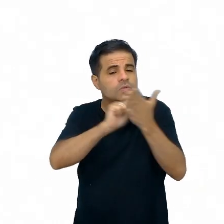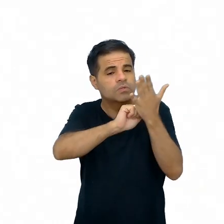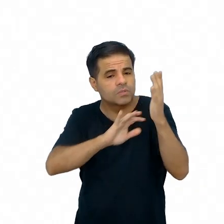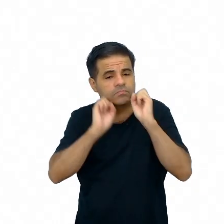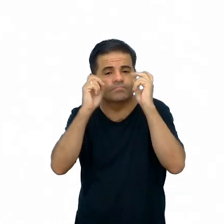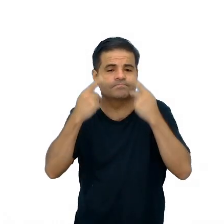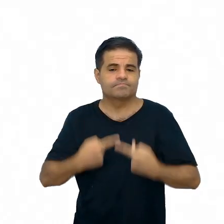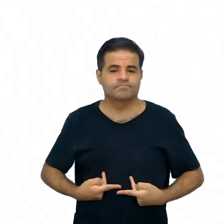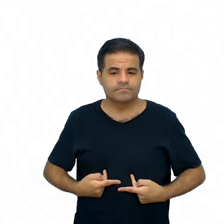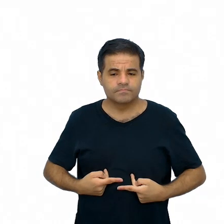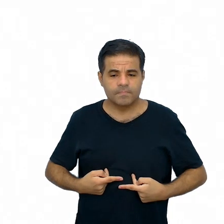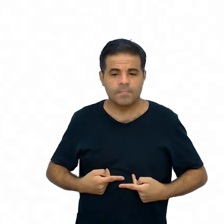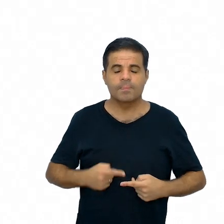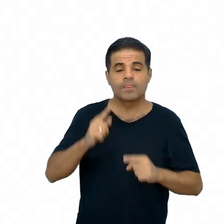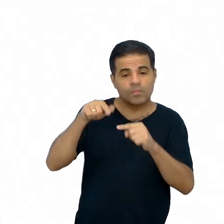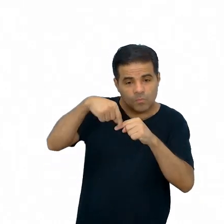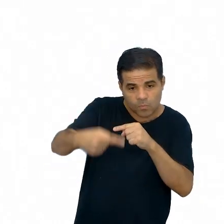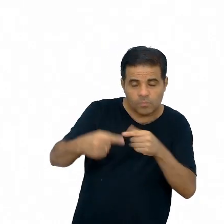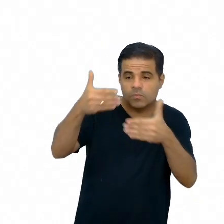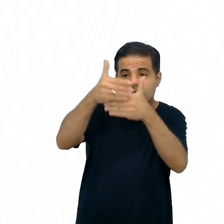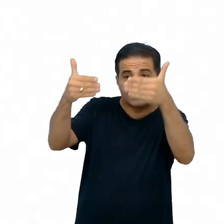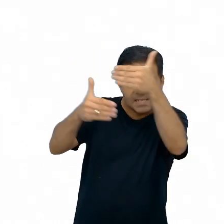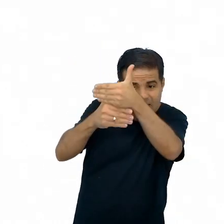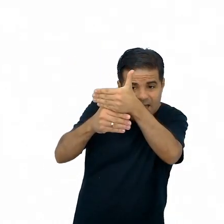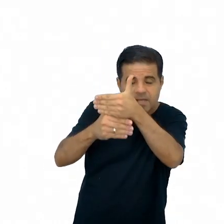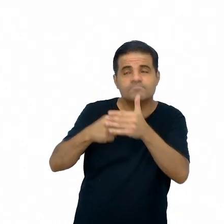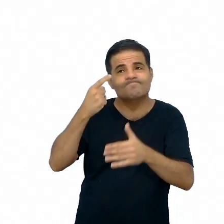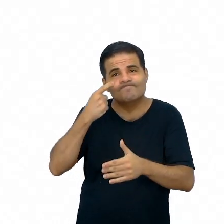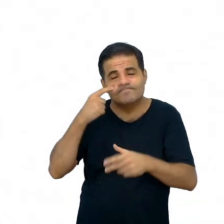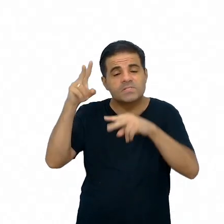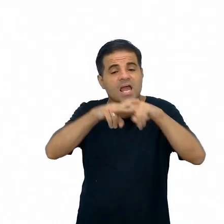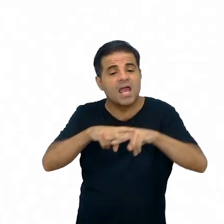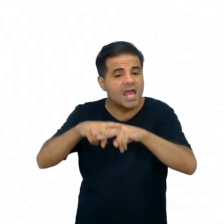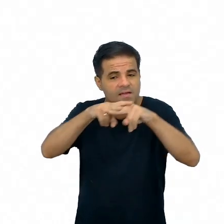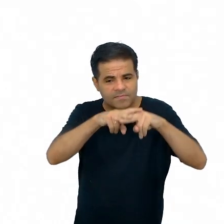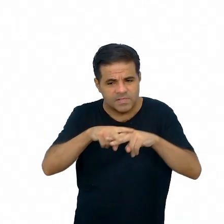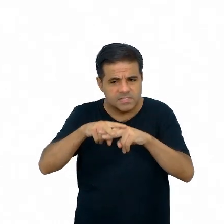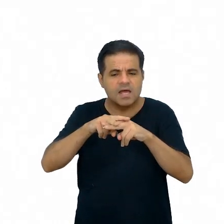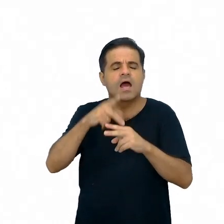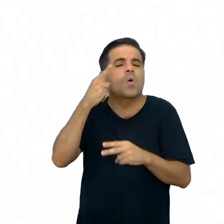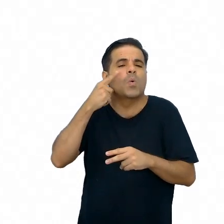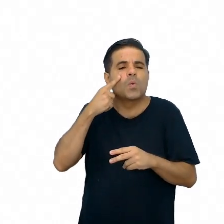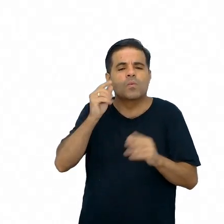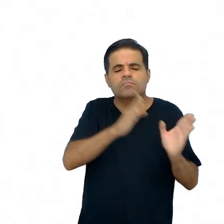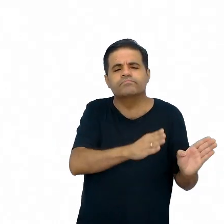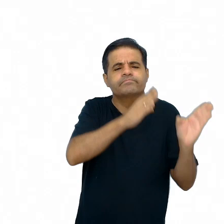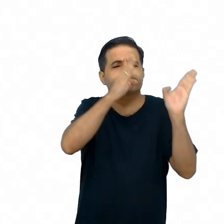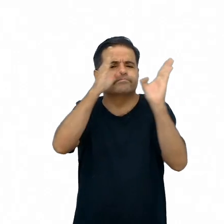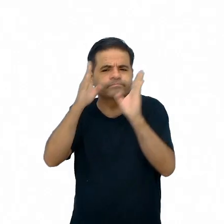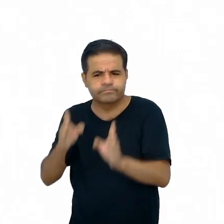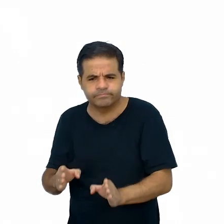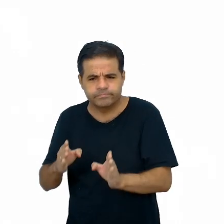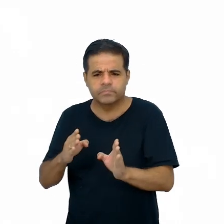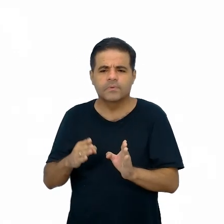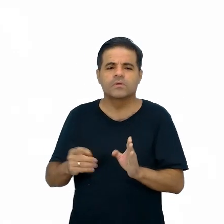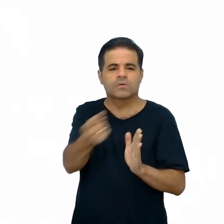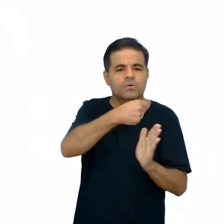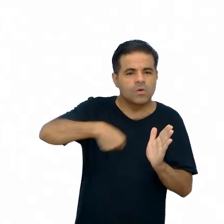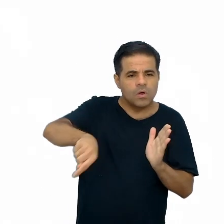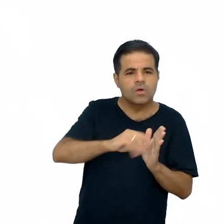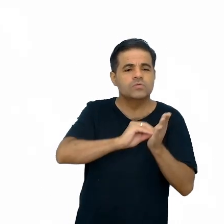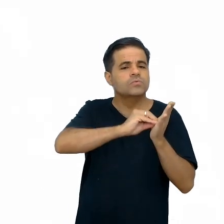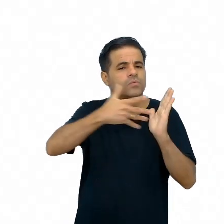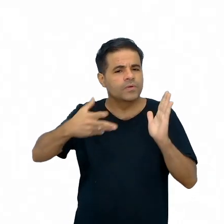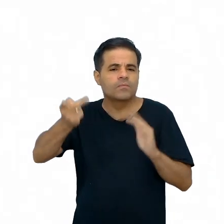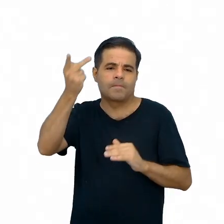humana. No próximo slide, nós vamos revisitar aí um pouquinho um trecho do nosso